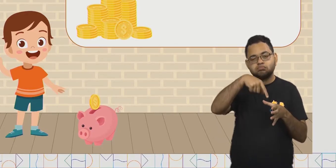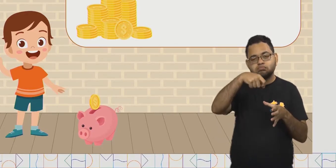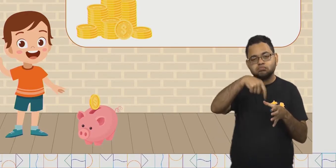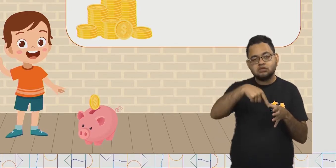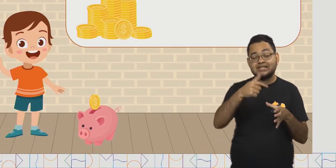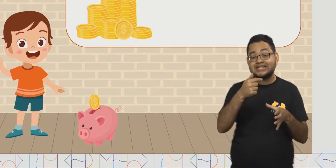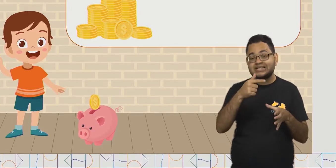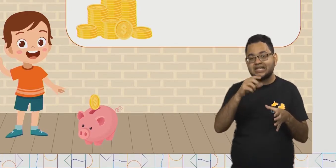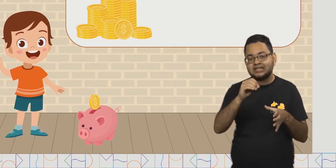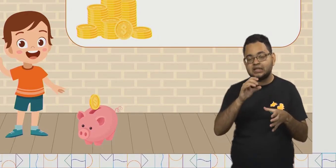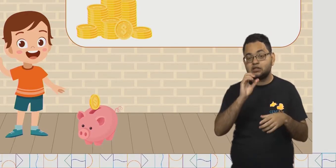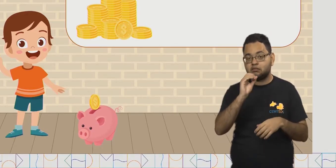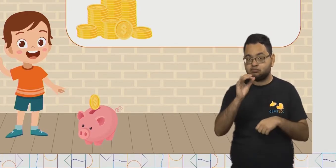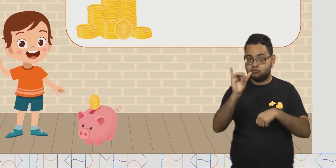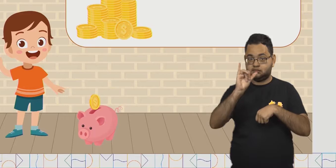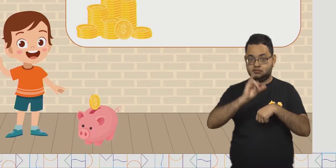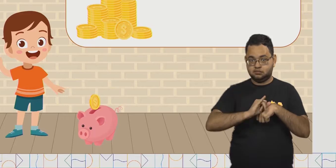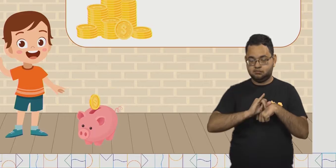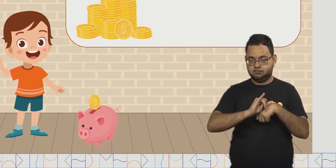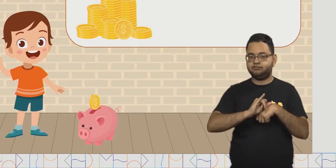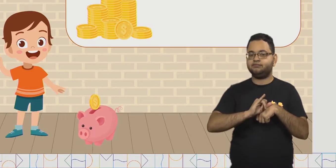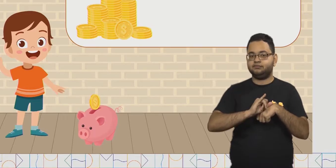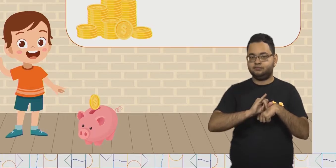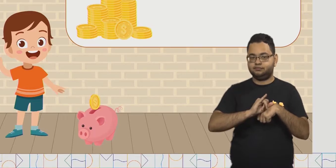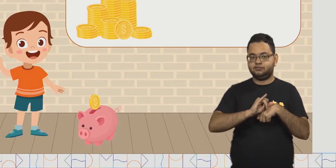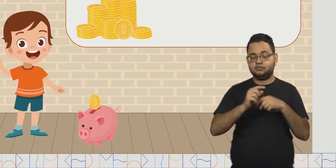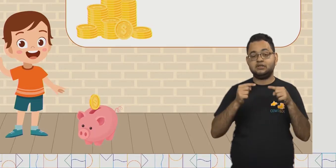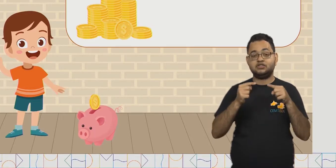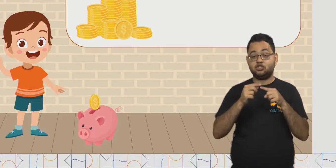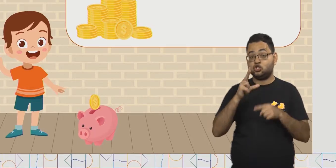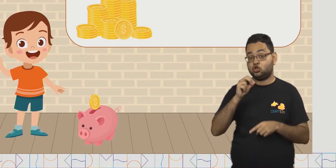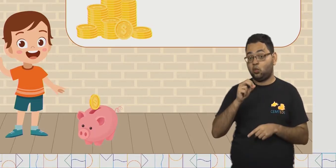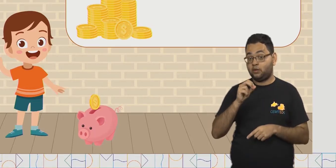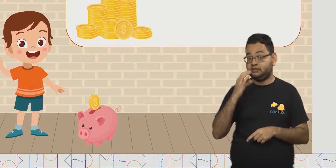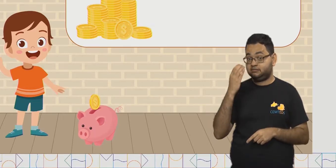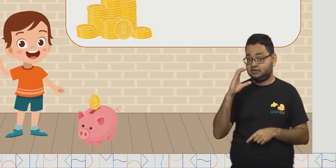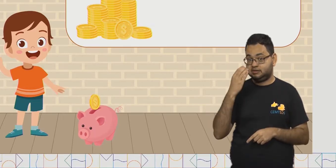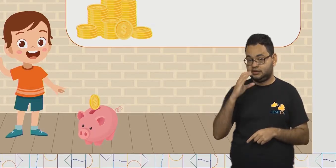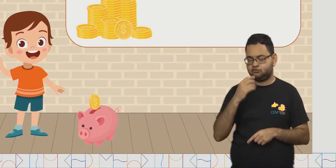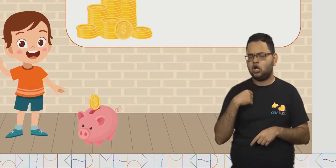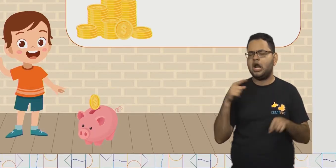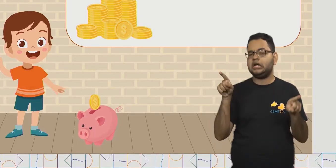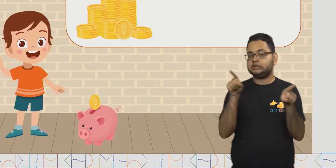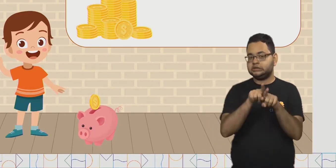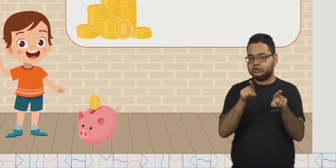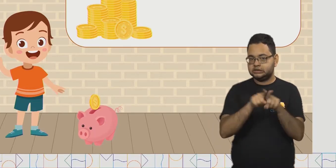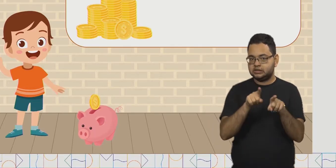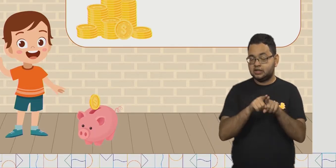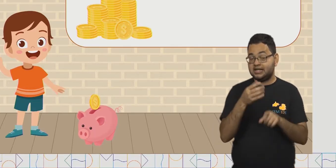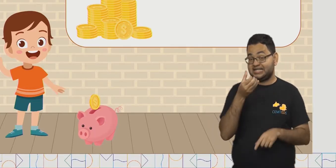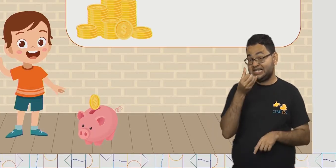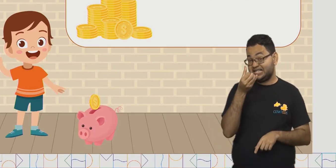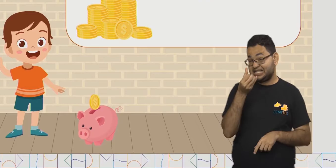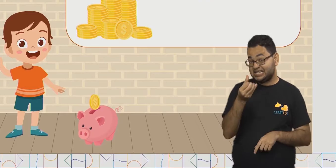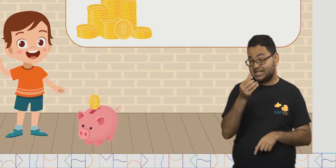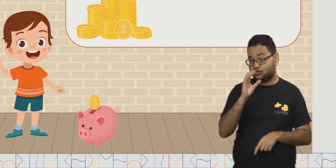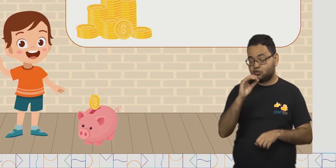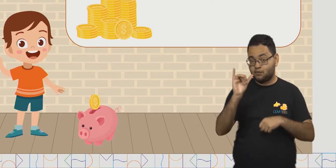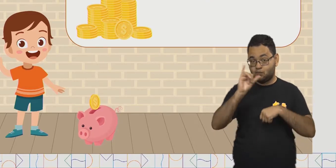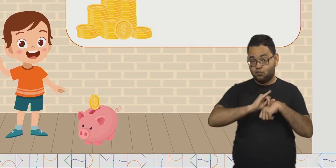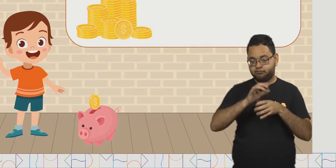nesses dados e guardou no seu cofre 70 moedas de 50 centavos Guardou